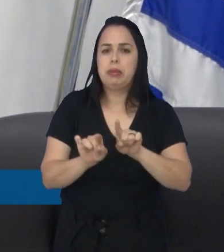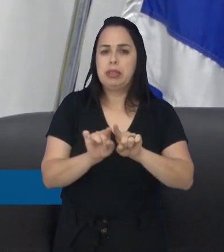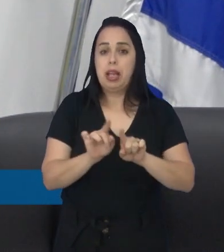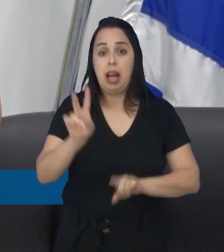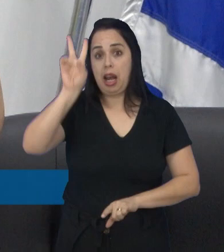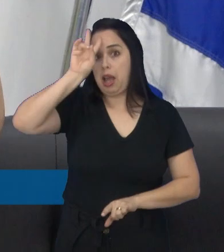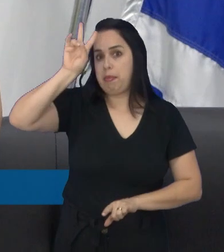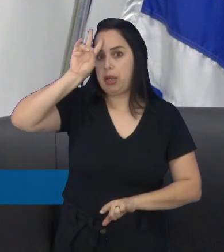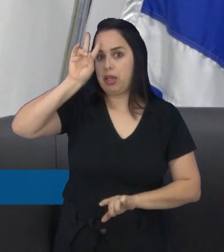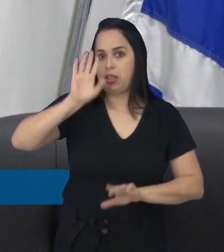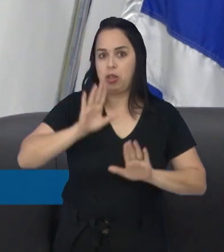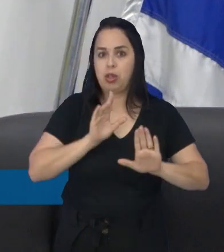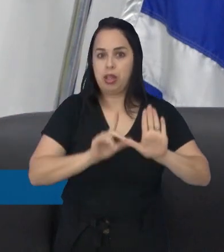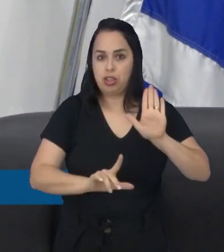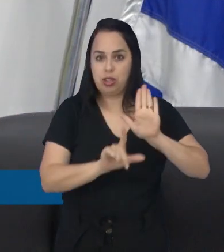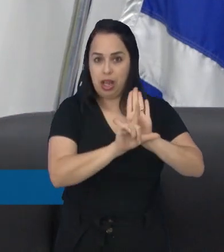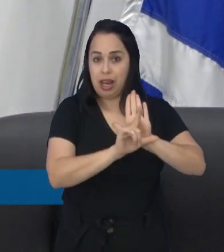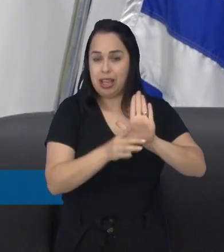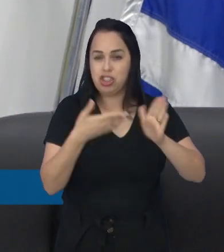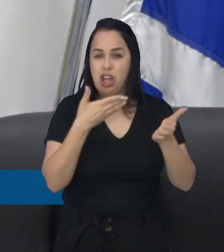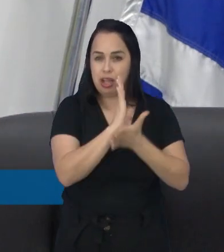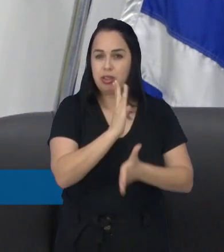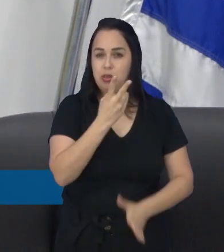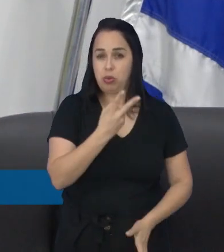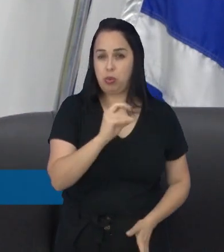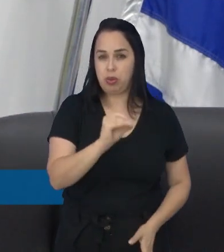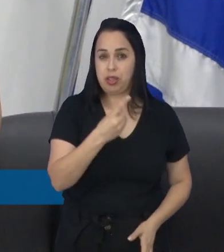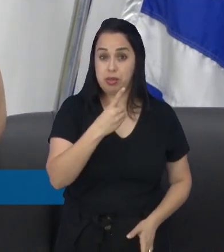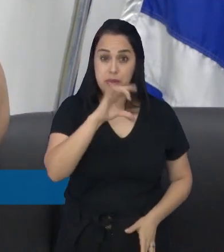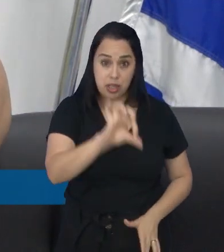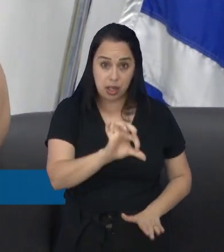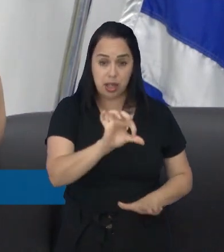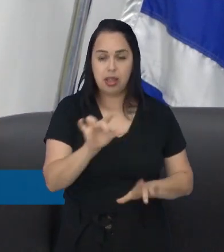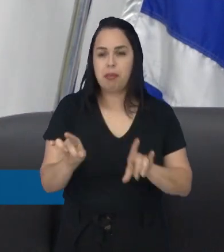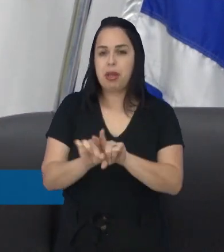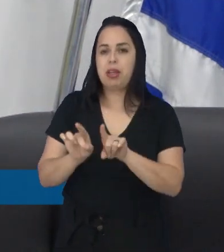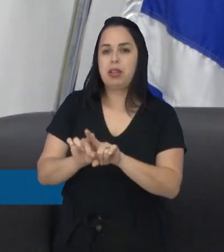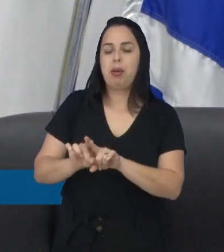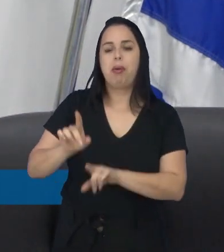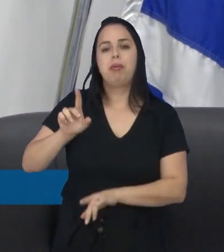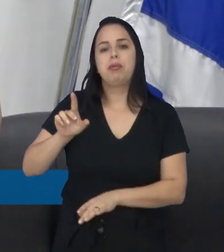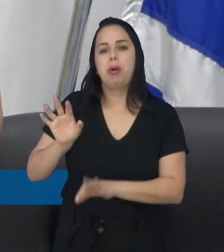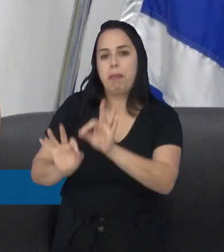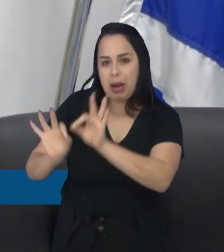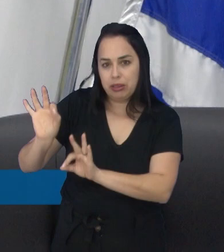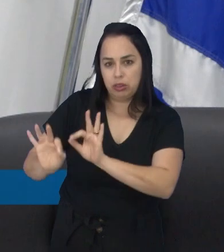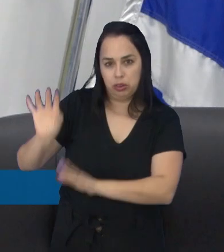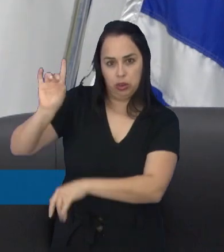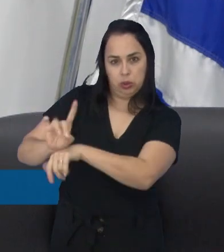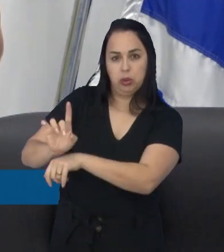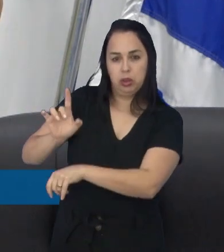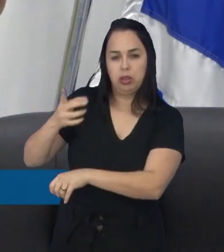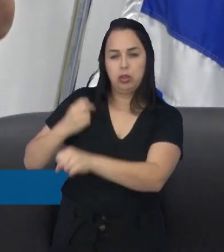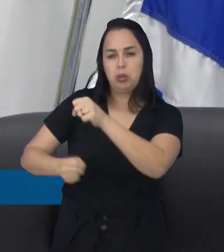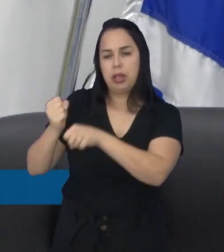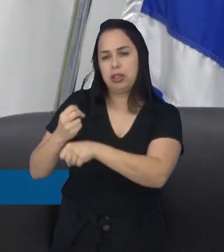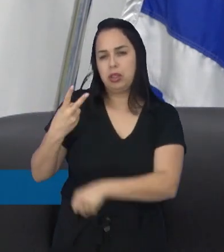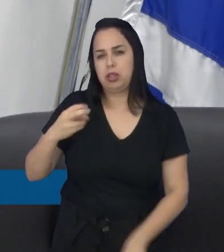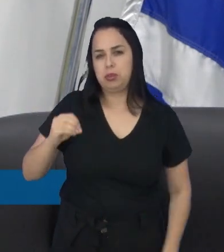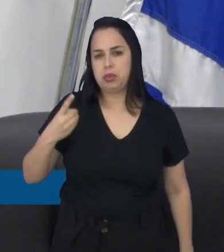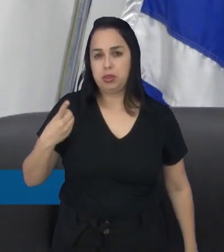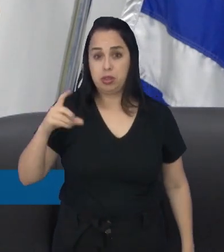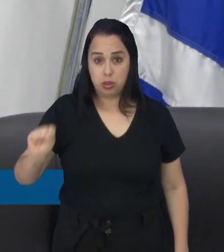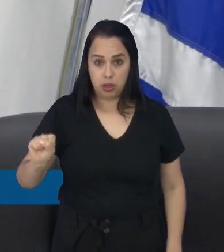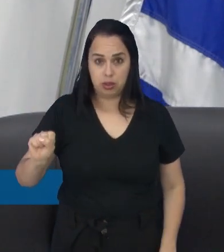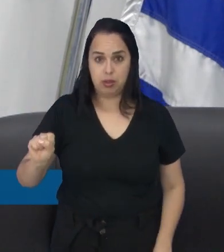Lembrando que ela foi aprovada no ano de 2019 e do plano diretor que foi aprovado em 2018 um ano porque normalmente se faz